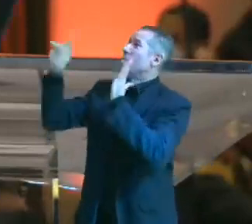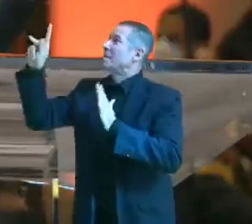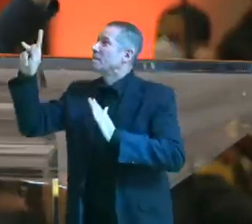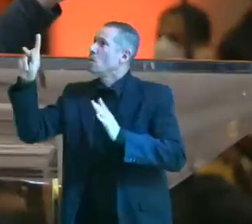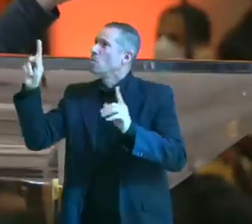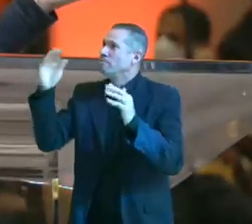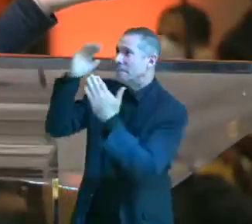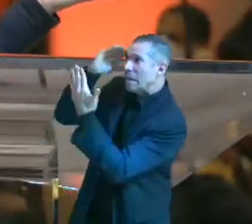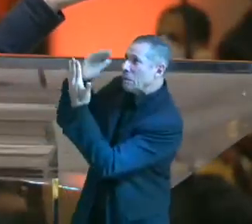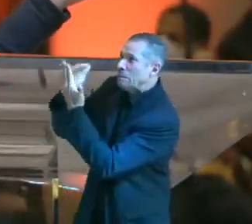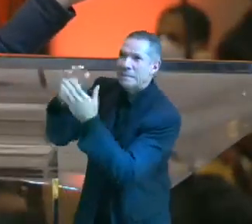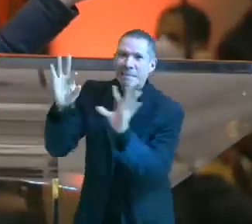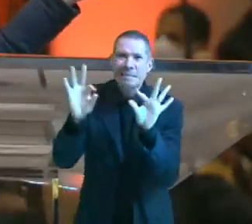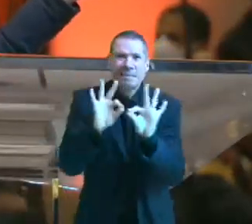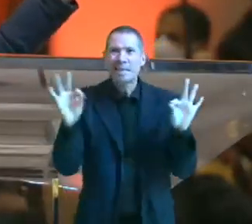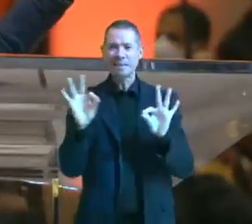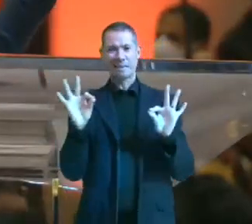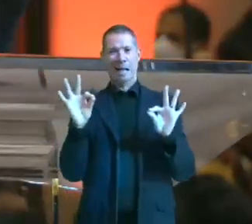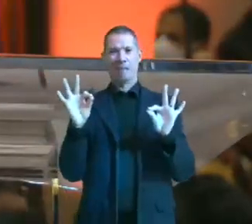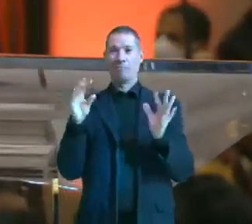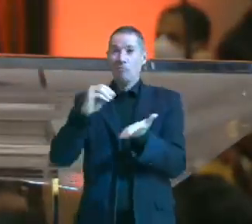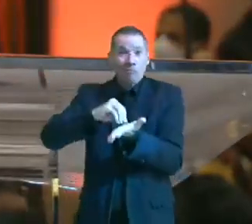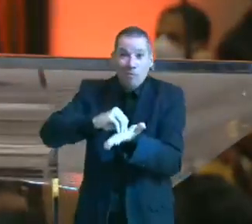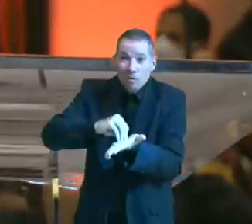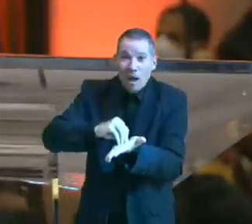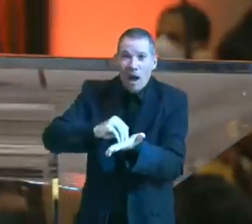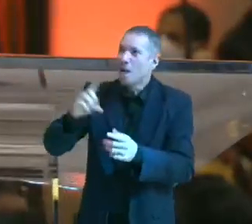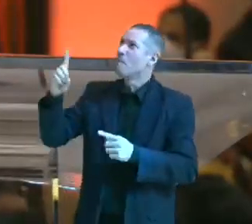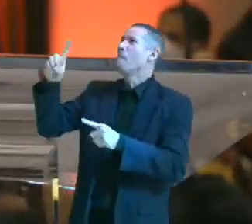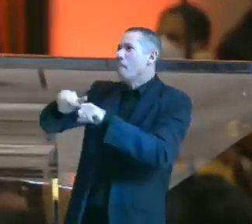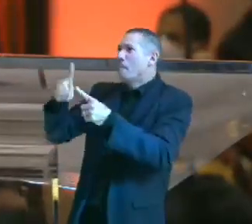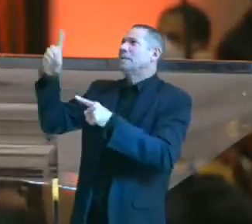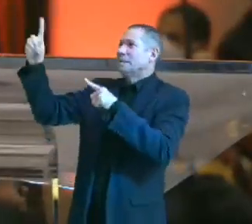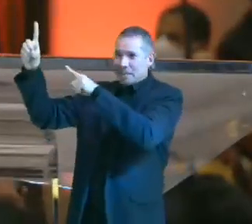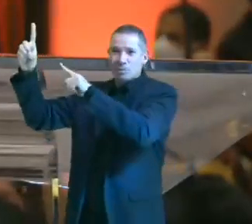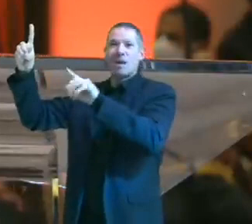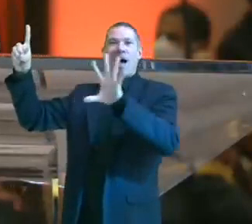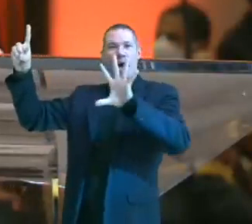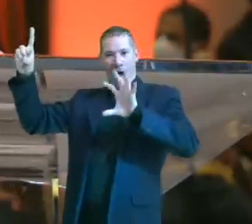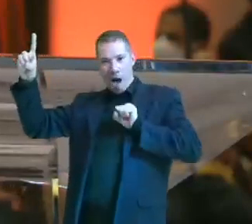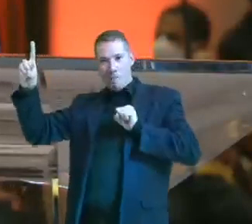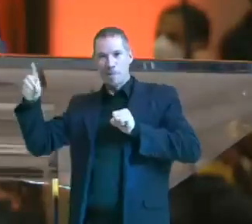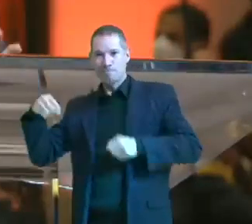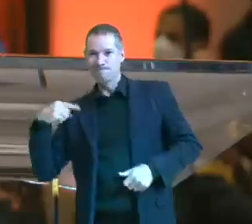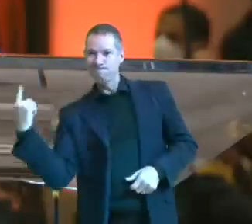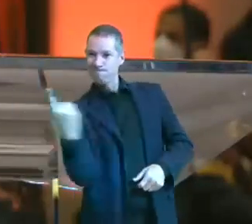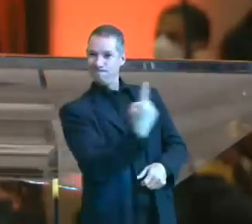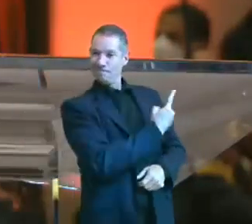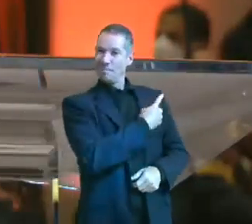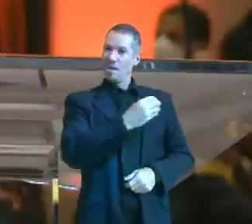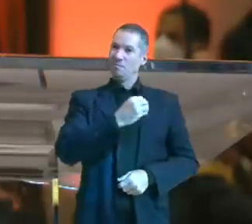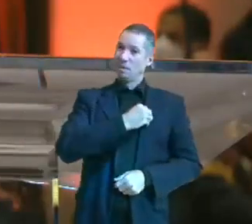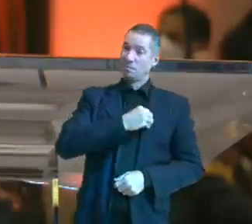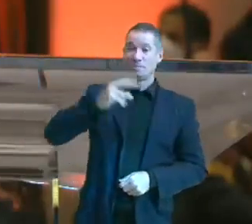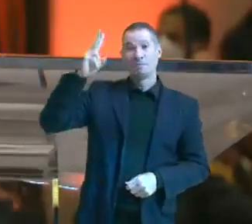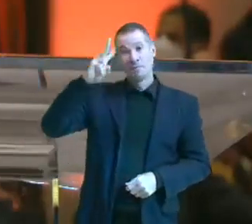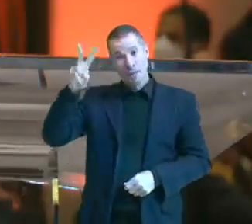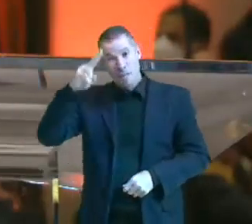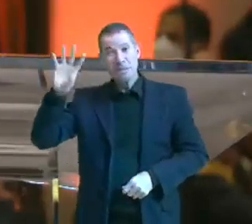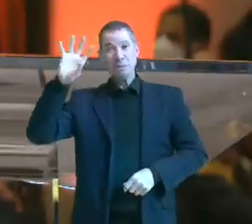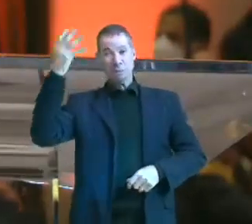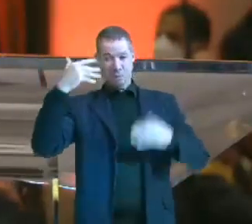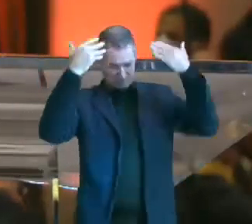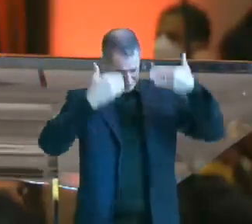gente não vai cumprir, mas Deus ama ao pecador. Quando lembramos da nossa